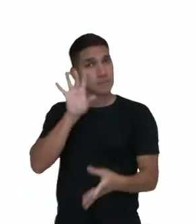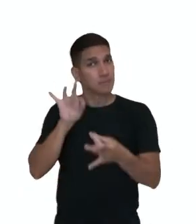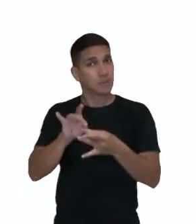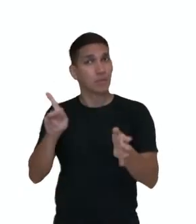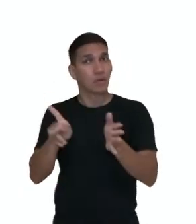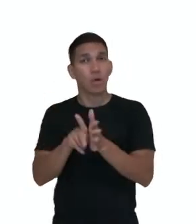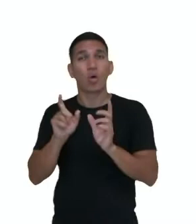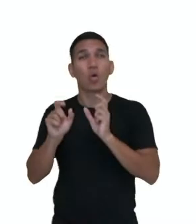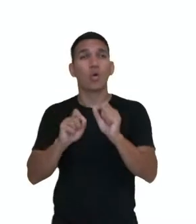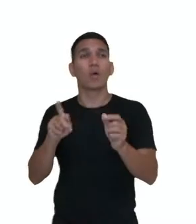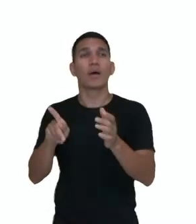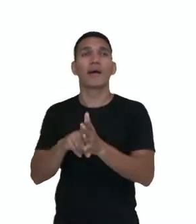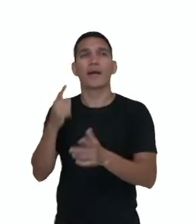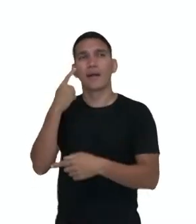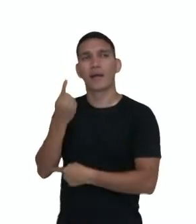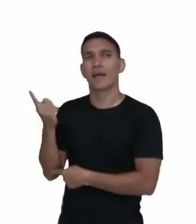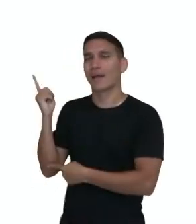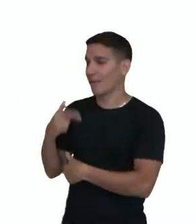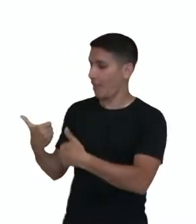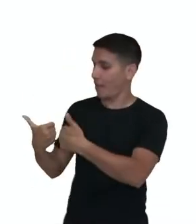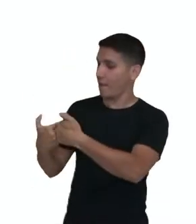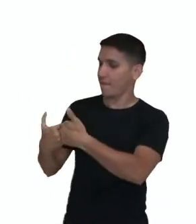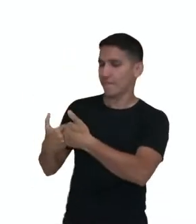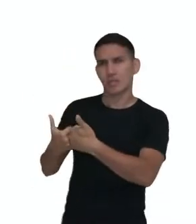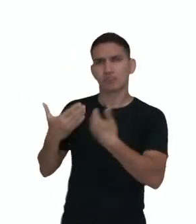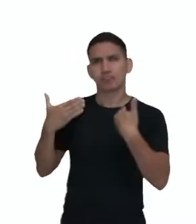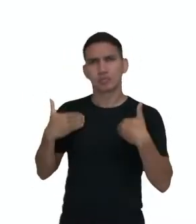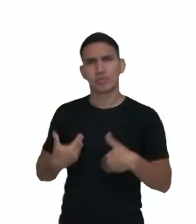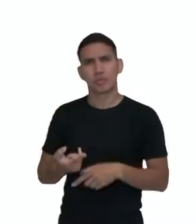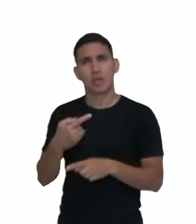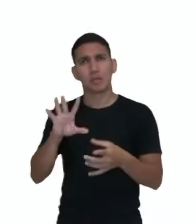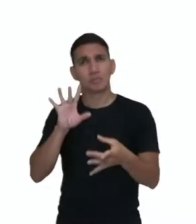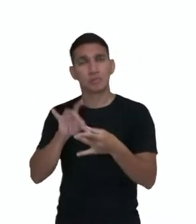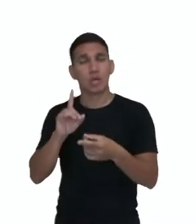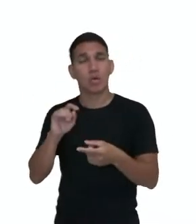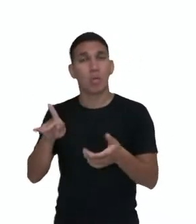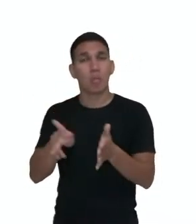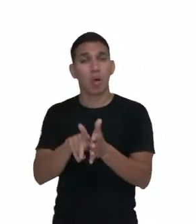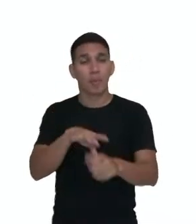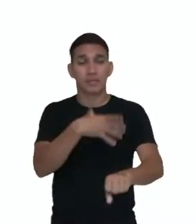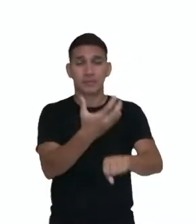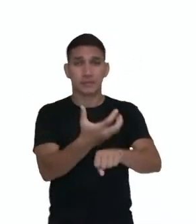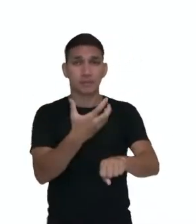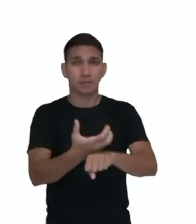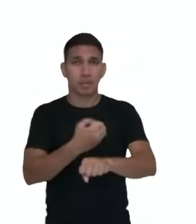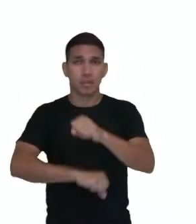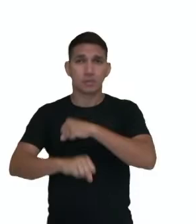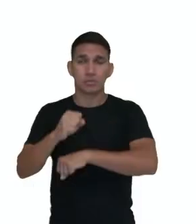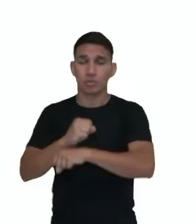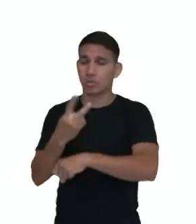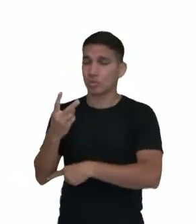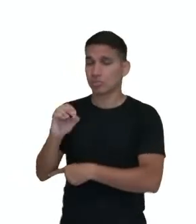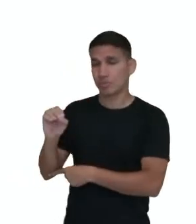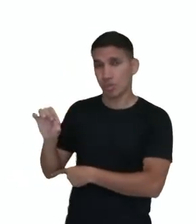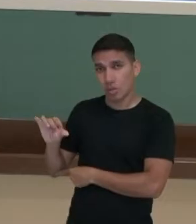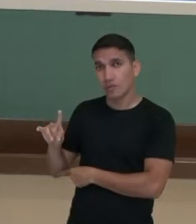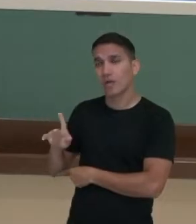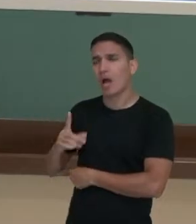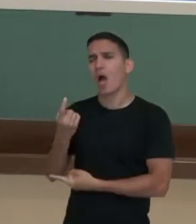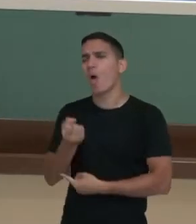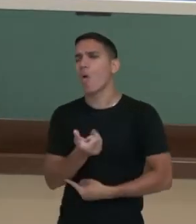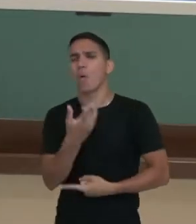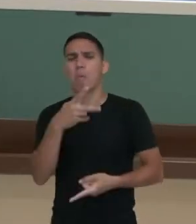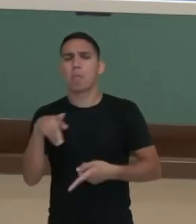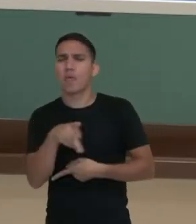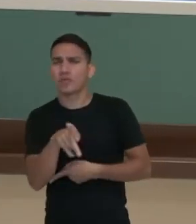de física. Desde 2009, professores já discutem como os dispositivos de realidade